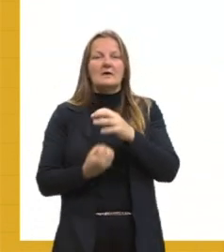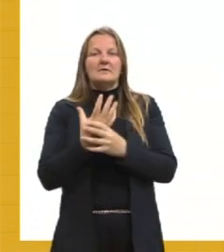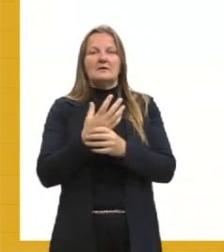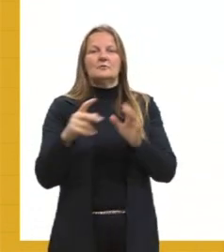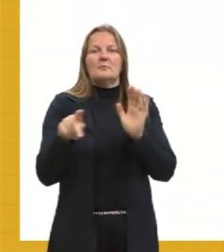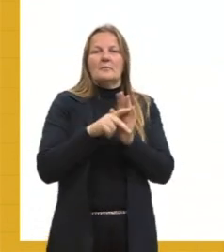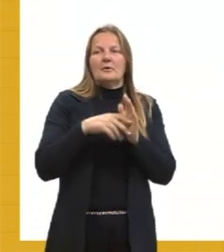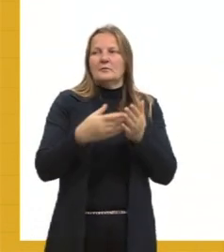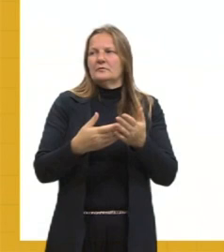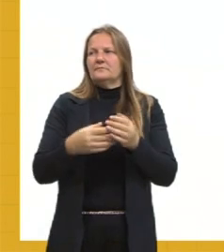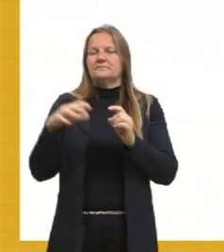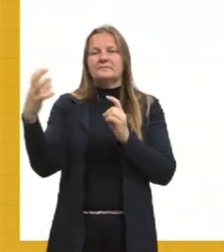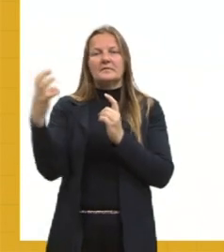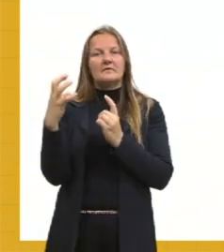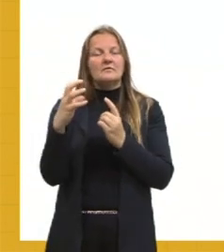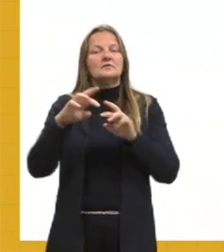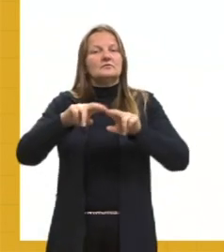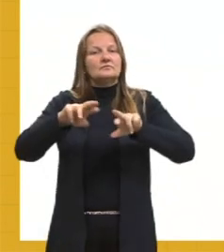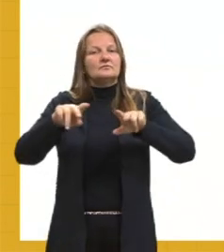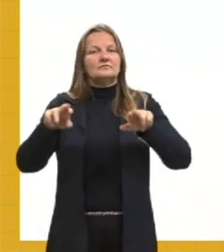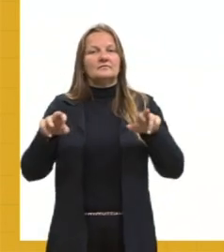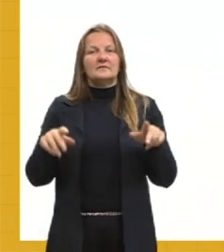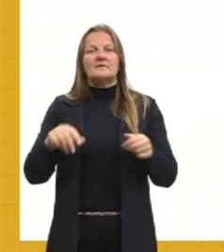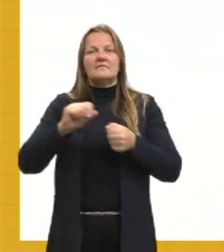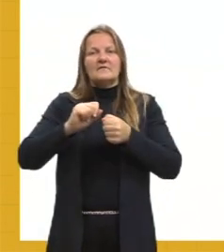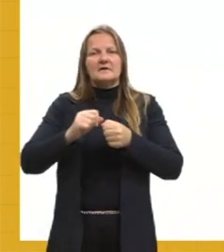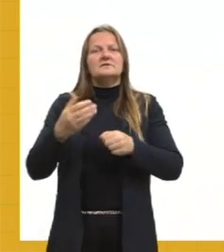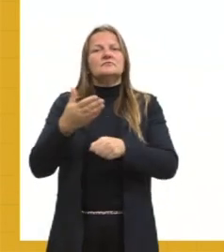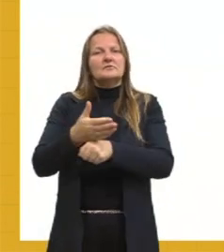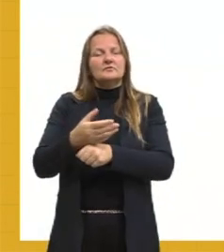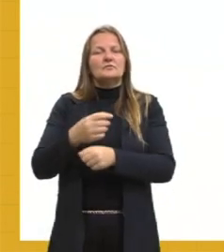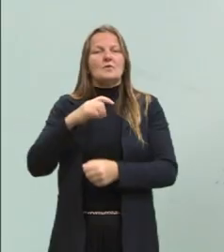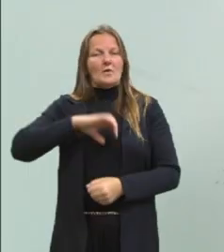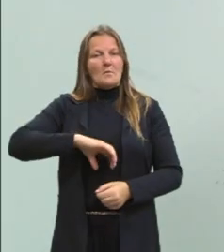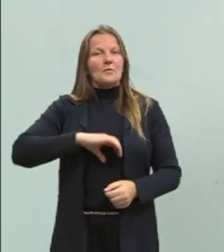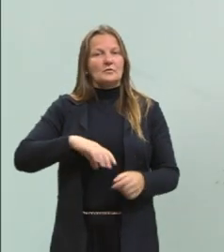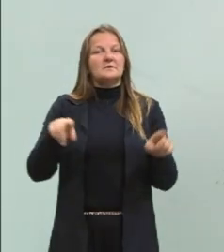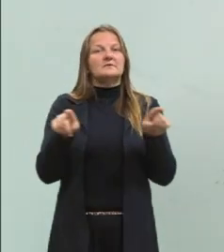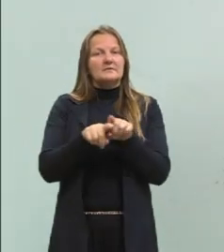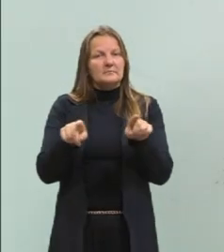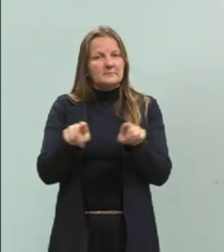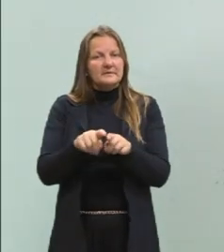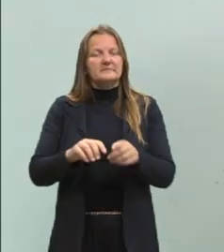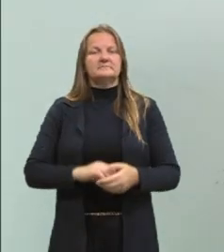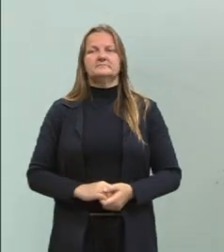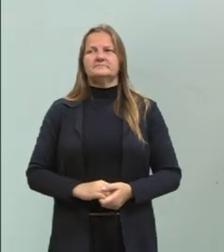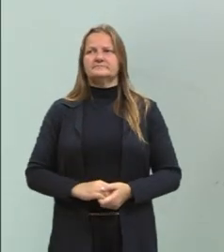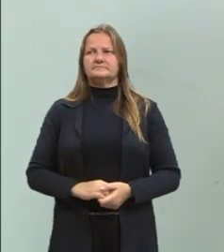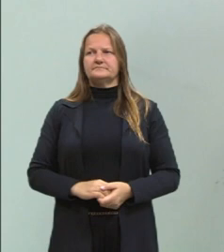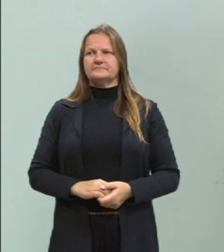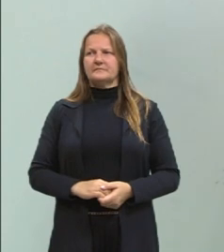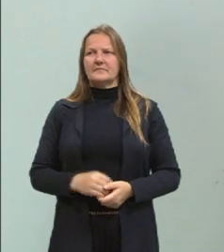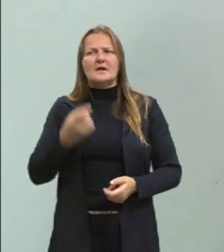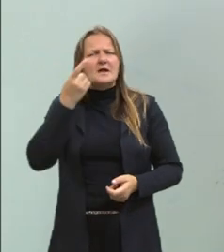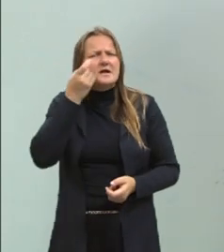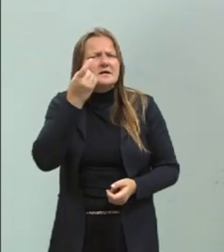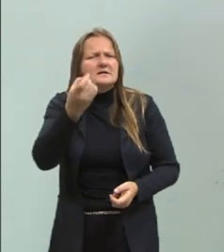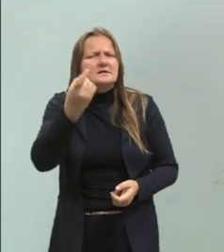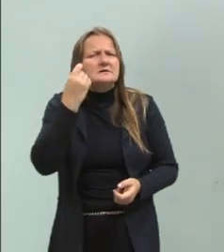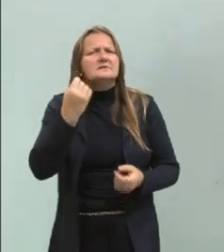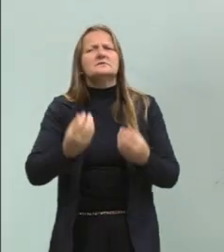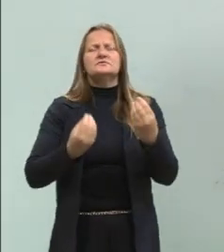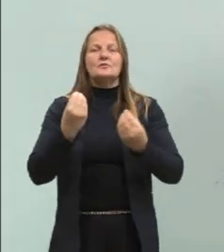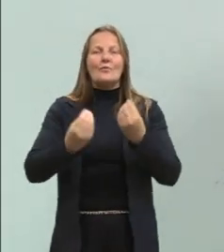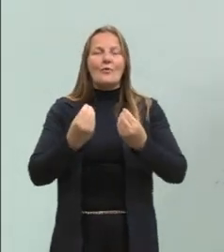essas influências elas fazem parte da língua portuguesa também né então O interessante é isso né